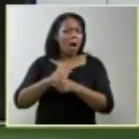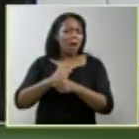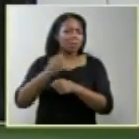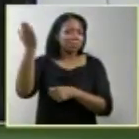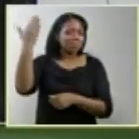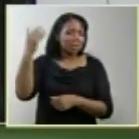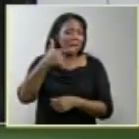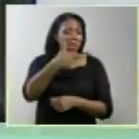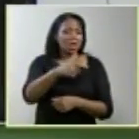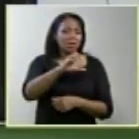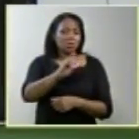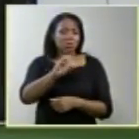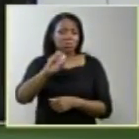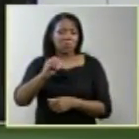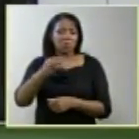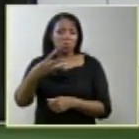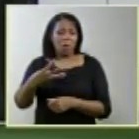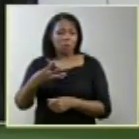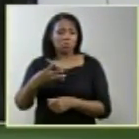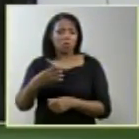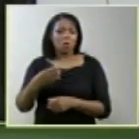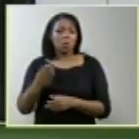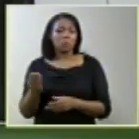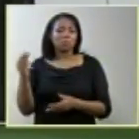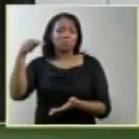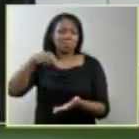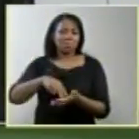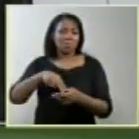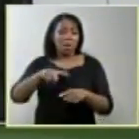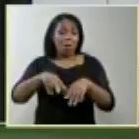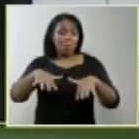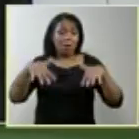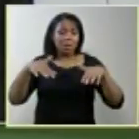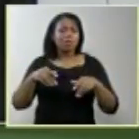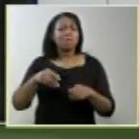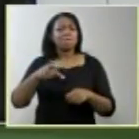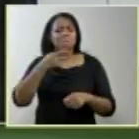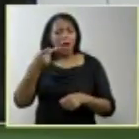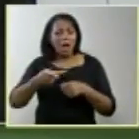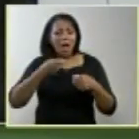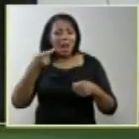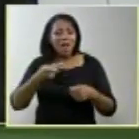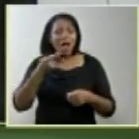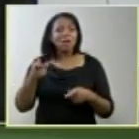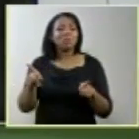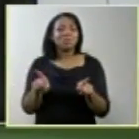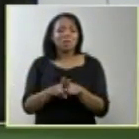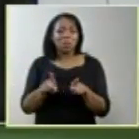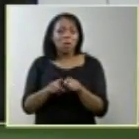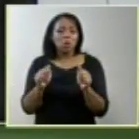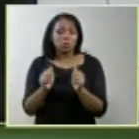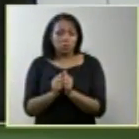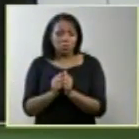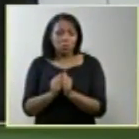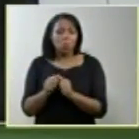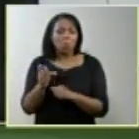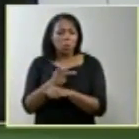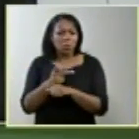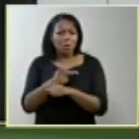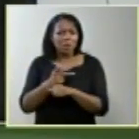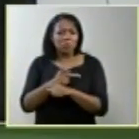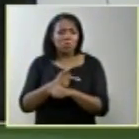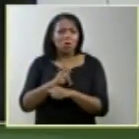quando submetemos ao plenário um questionamento do então Procurador-Geral da República, Dr.